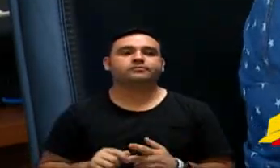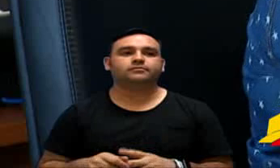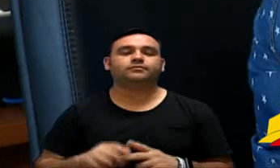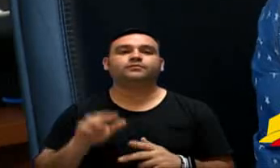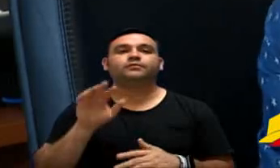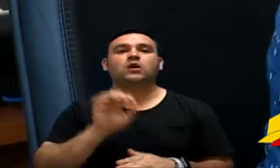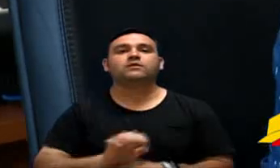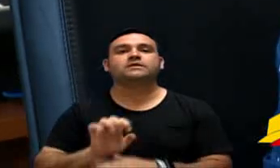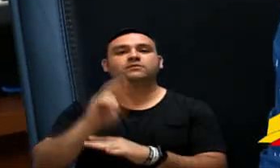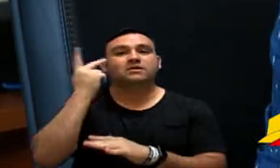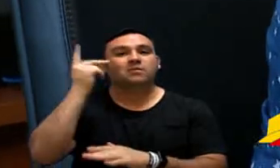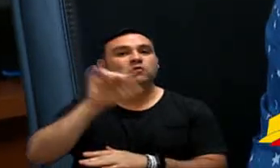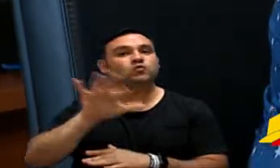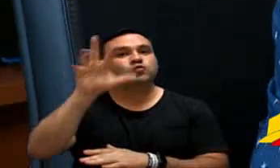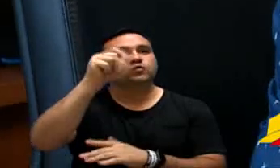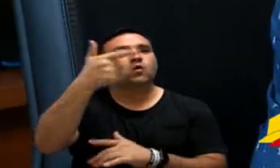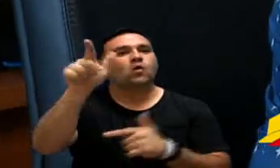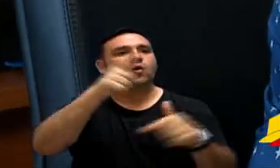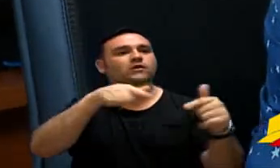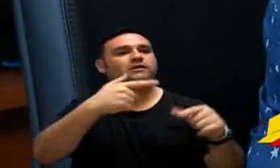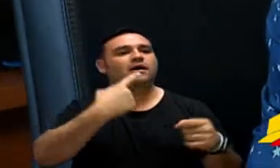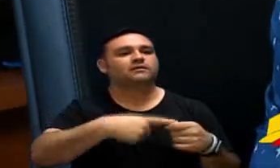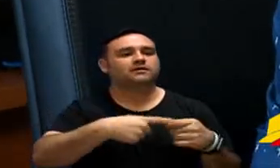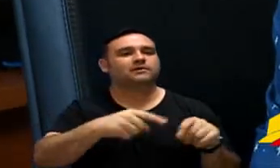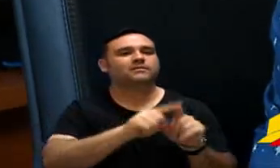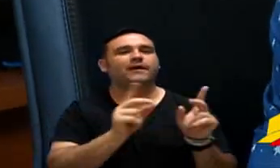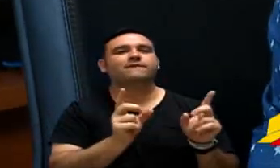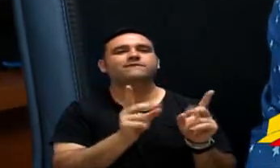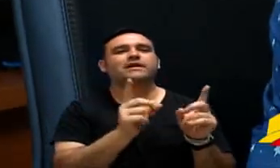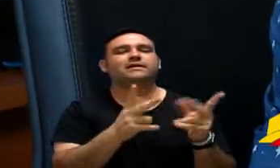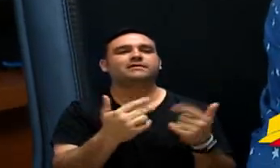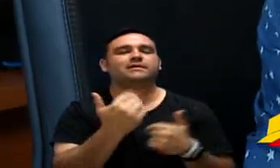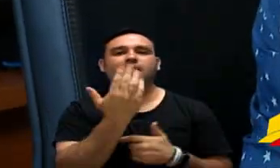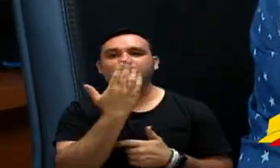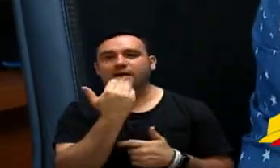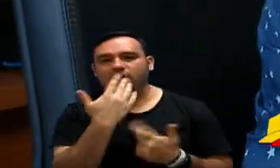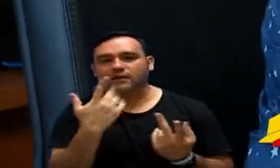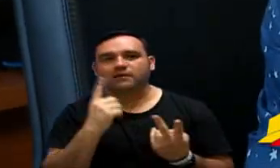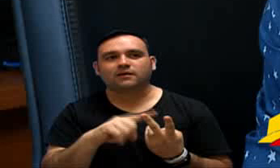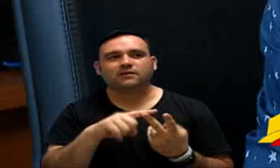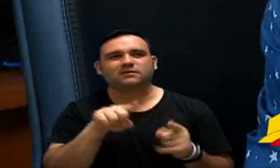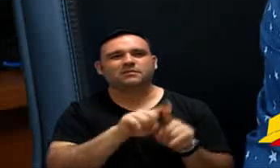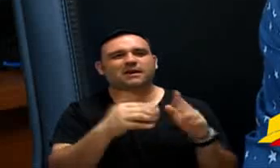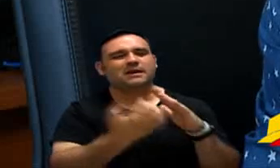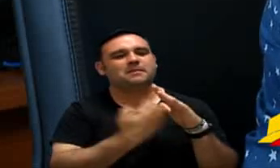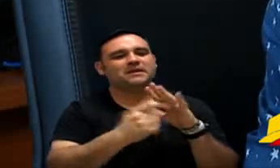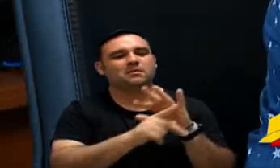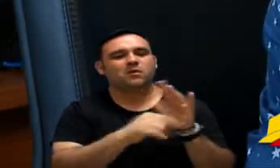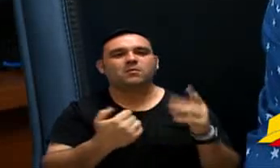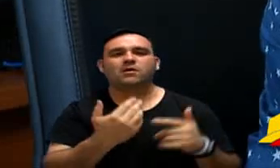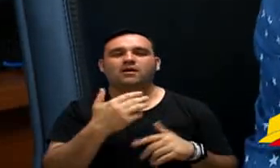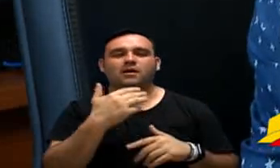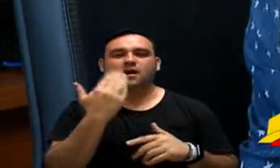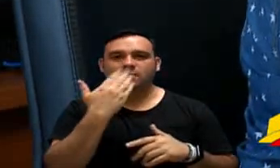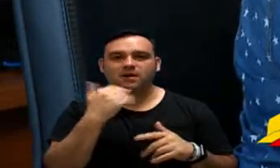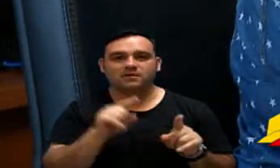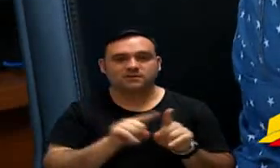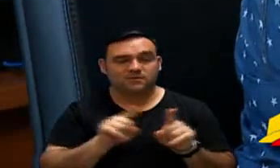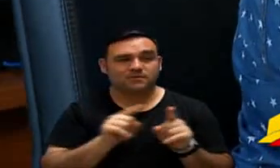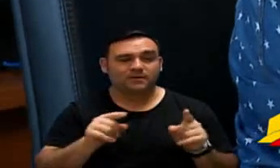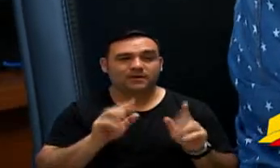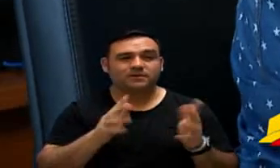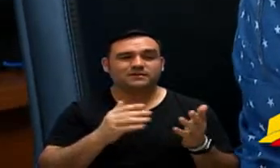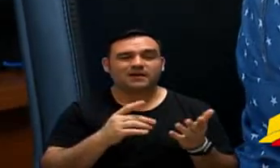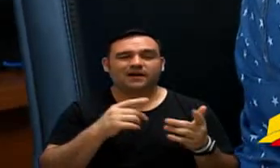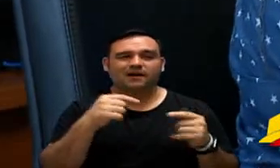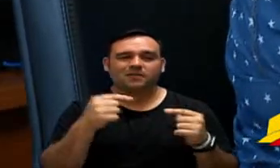no estado de São Paulo e em outras cidades com a venda de merenda. E as empresas da merenda, vereador Luiz Santos, também se